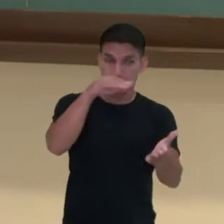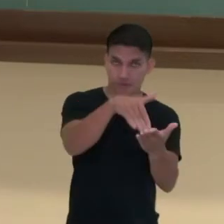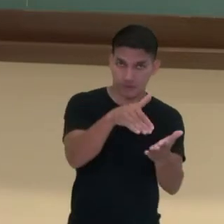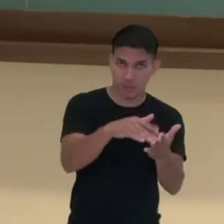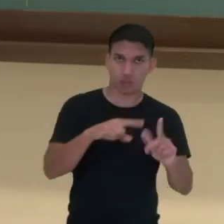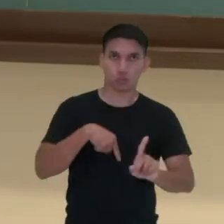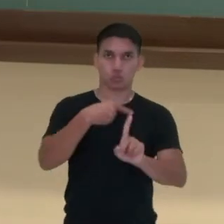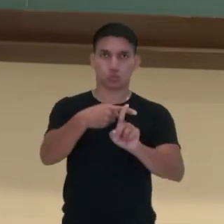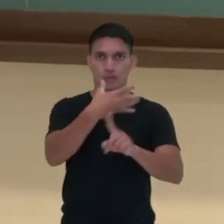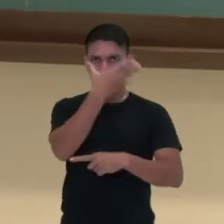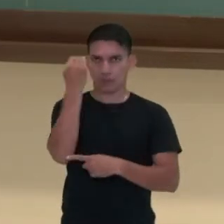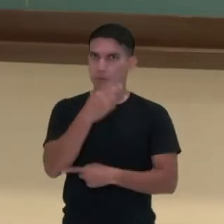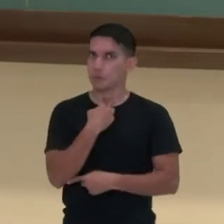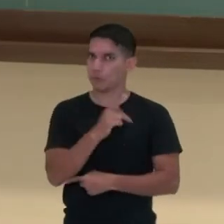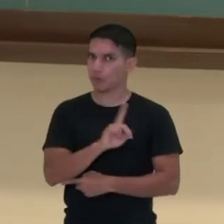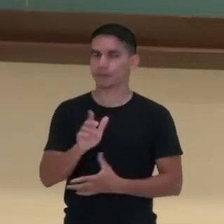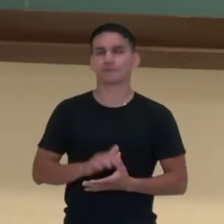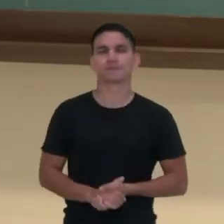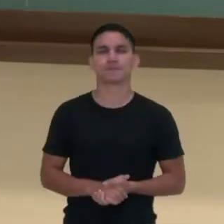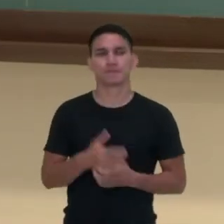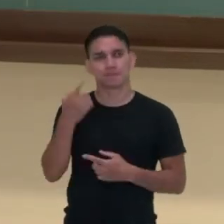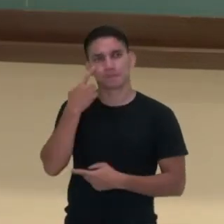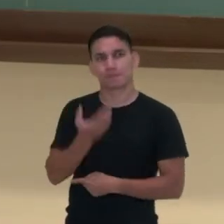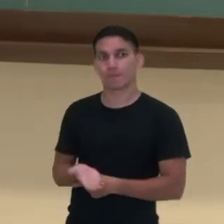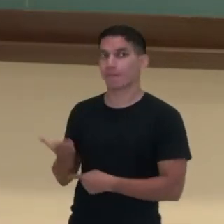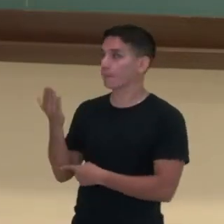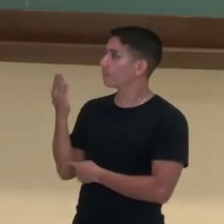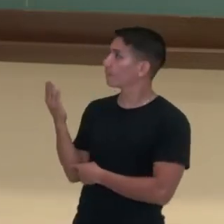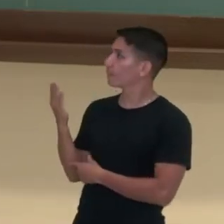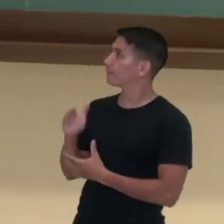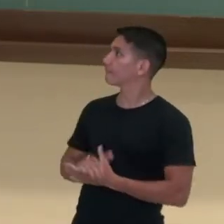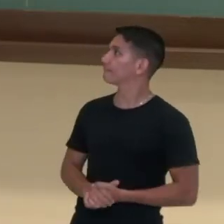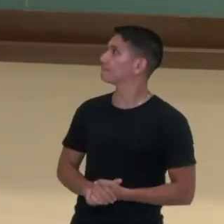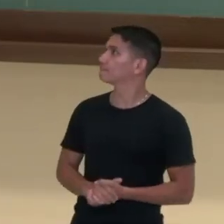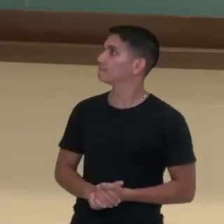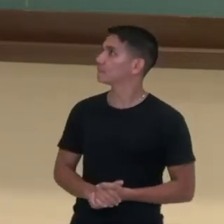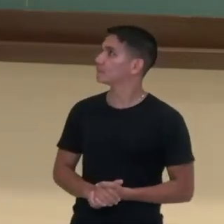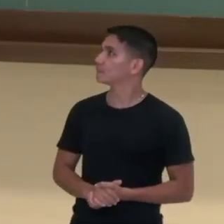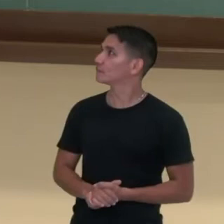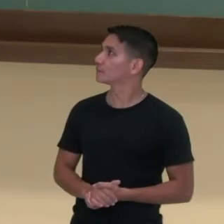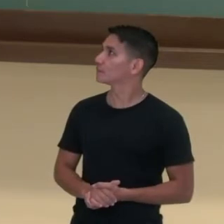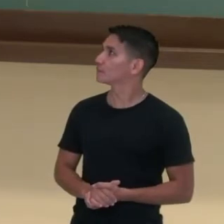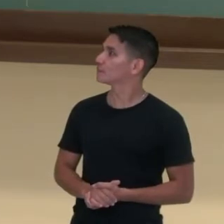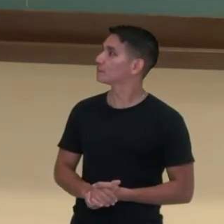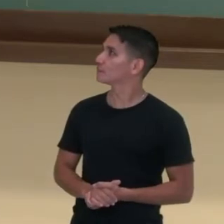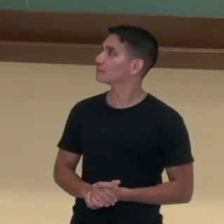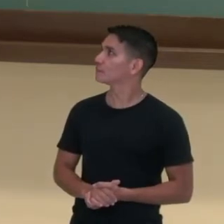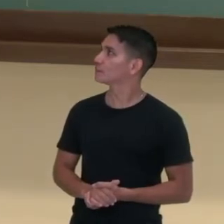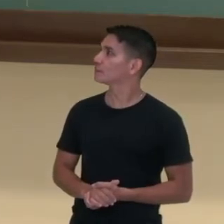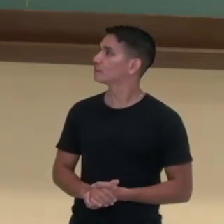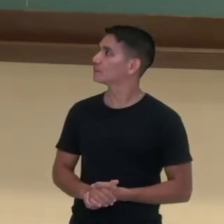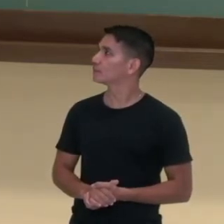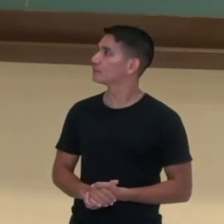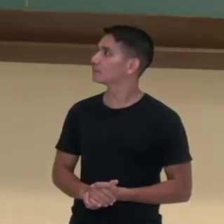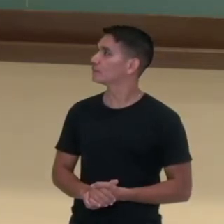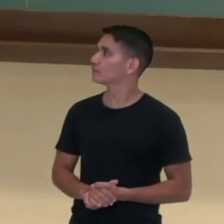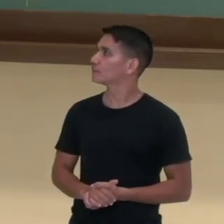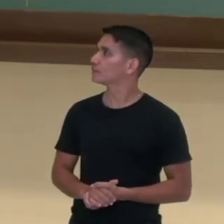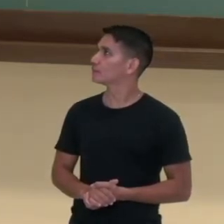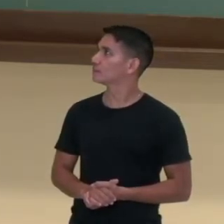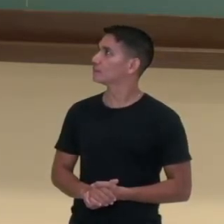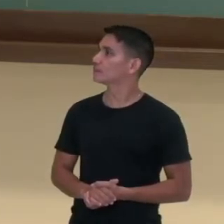25 vezes 4,80, mais 20 vezes 8,50, mais 30 vezes 23,90 e